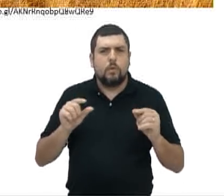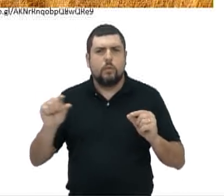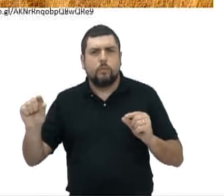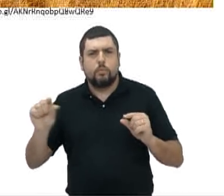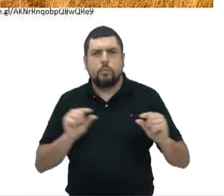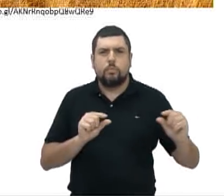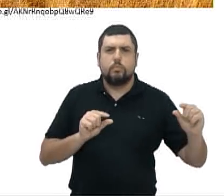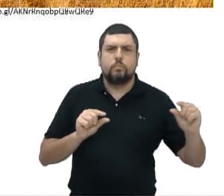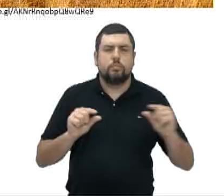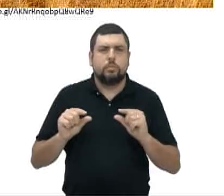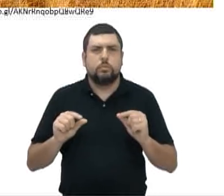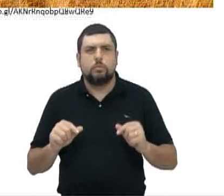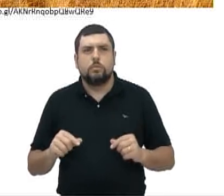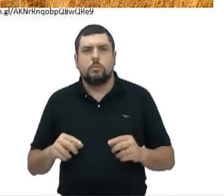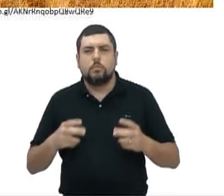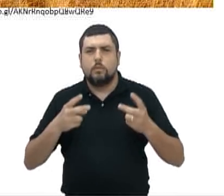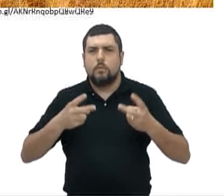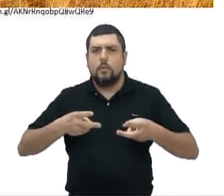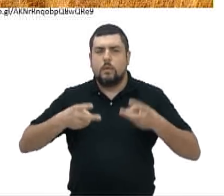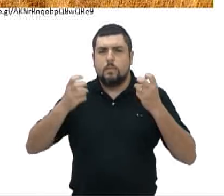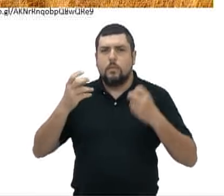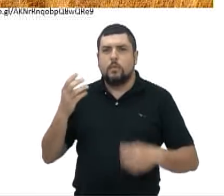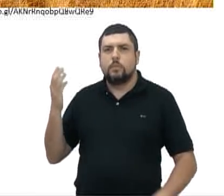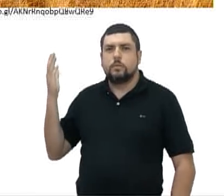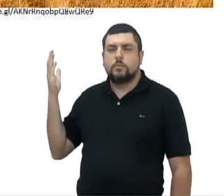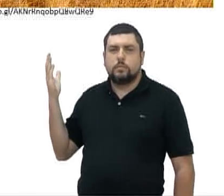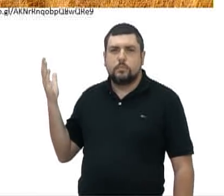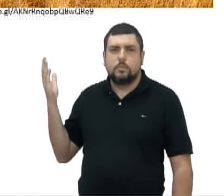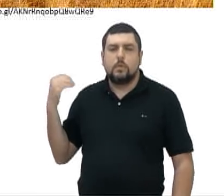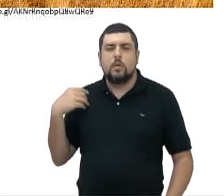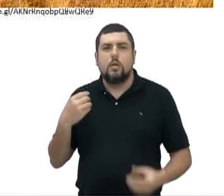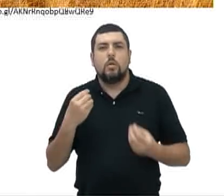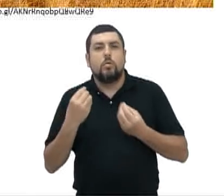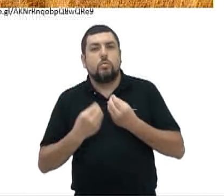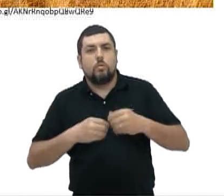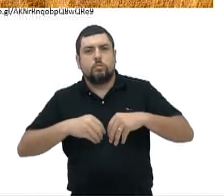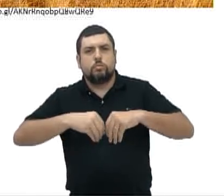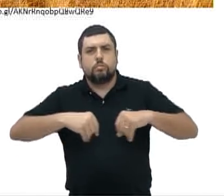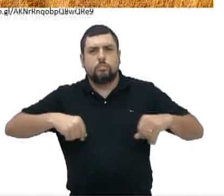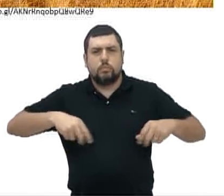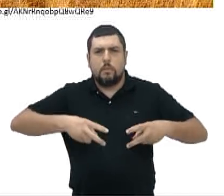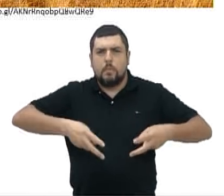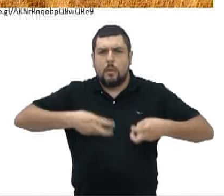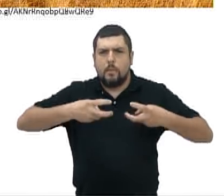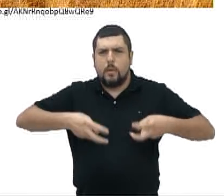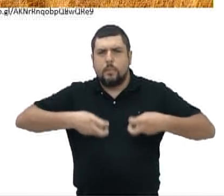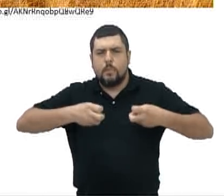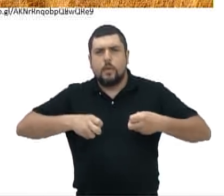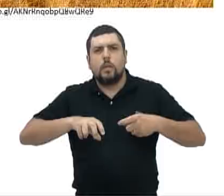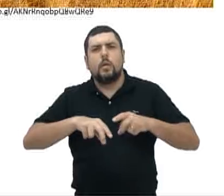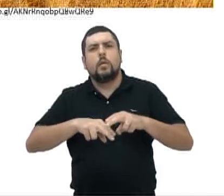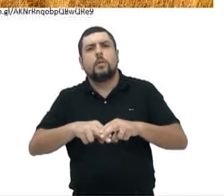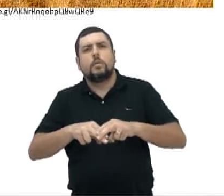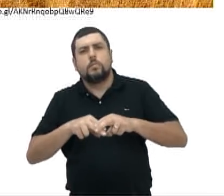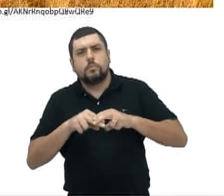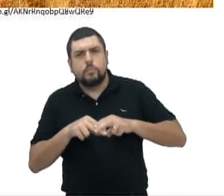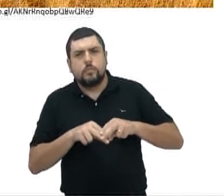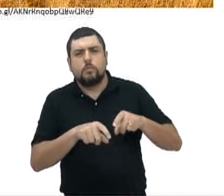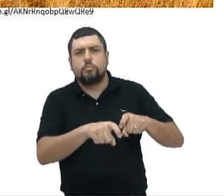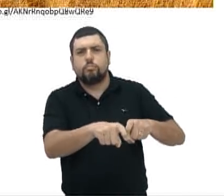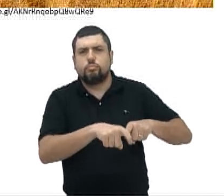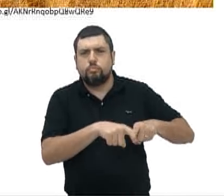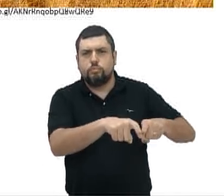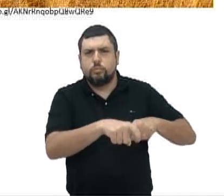aqui, ó, ela é muito devastada pelo seu uso e ocupação do solo, em especial por frentes agrícolas, industrialização